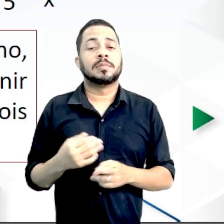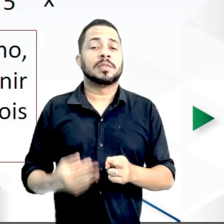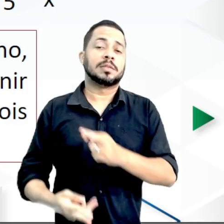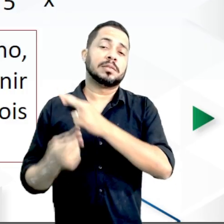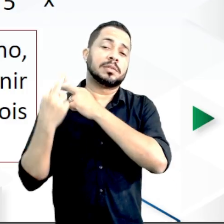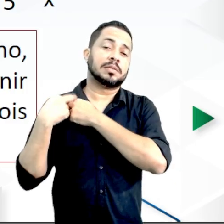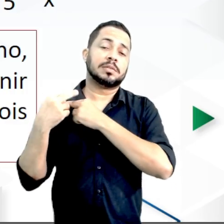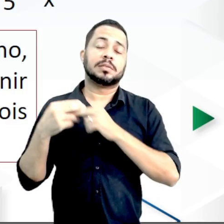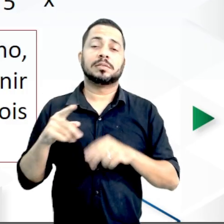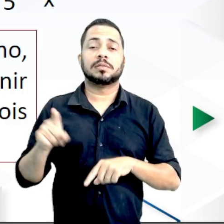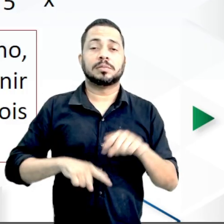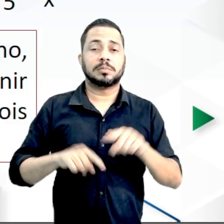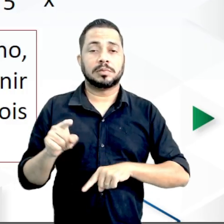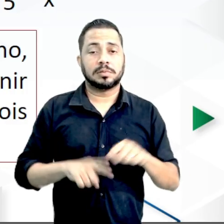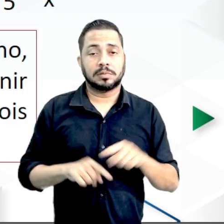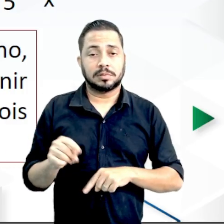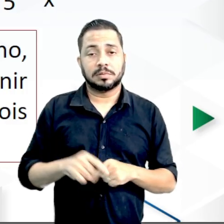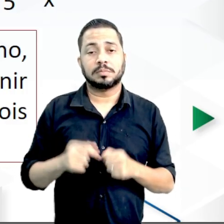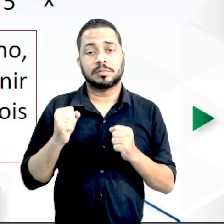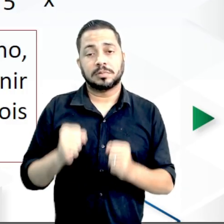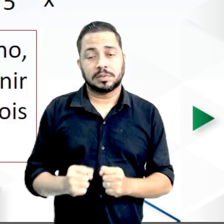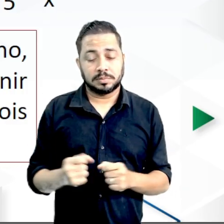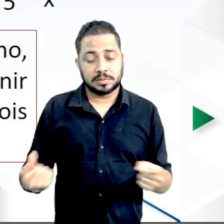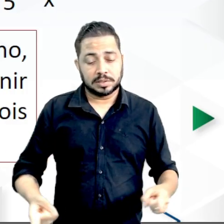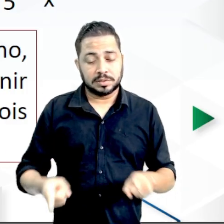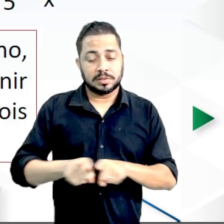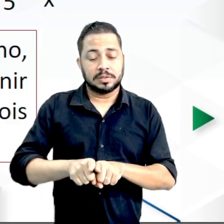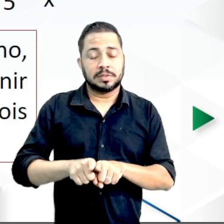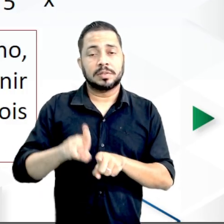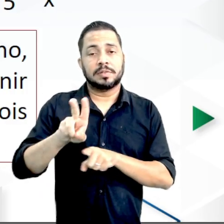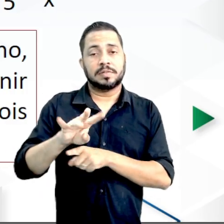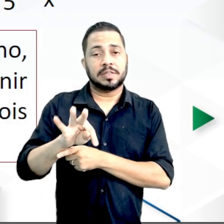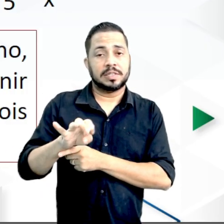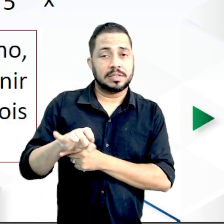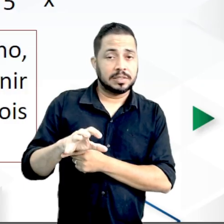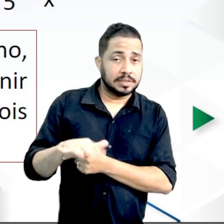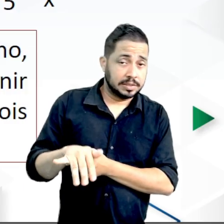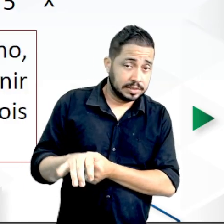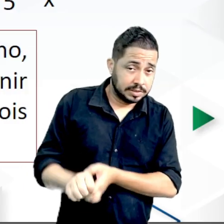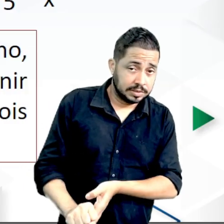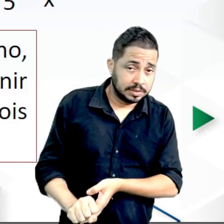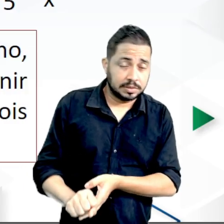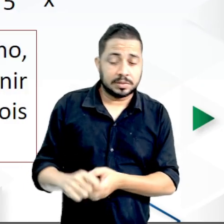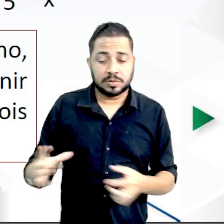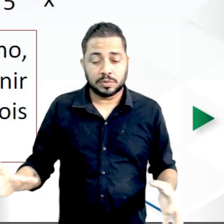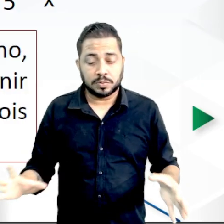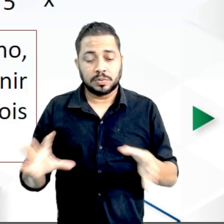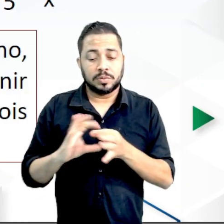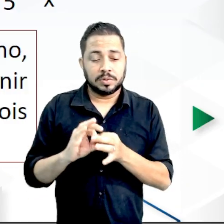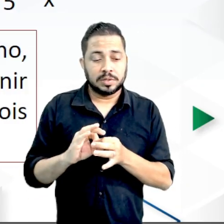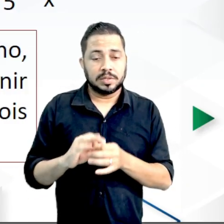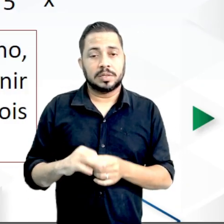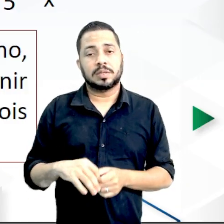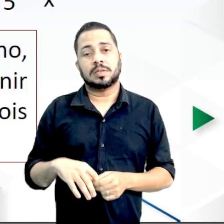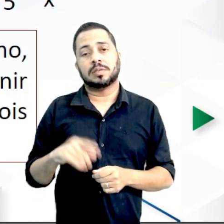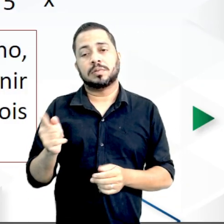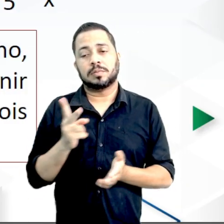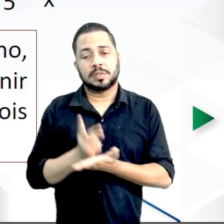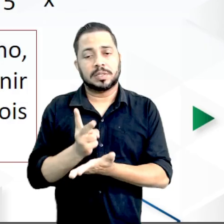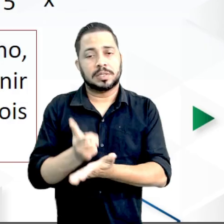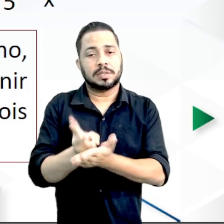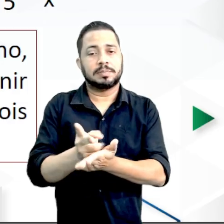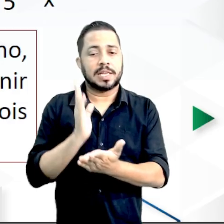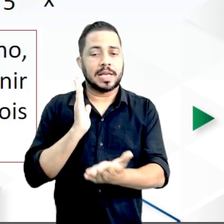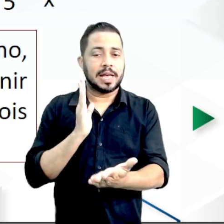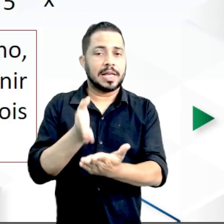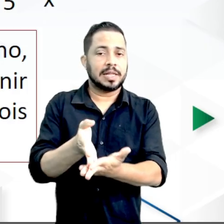esse polígono no plano, podemos associar seus vértices a pares ordenados, unir esses pontos com segmentos de retas